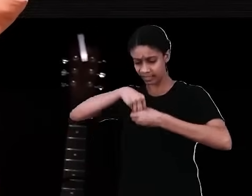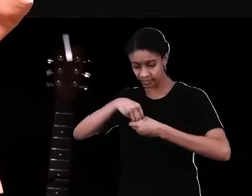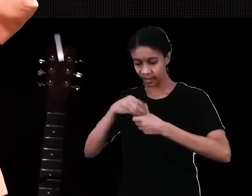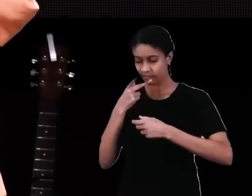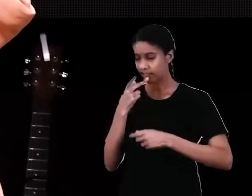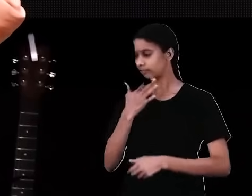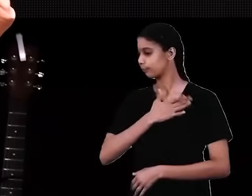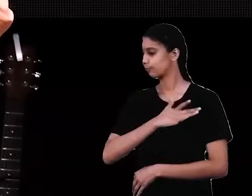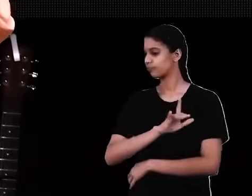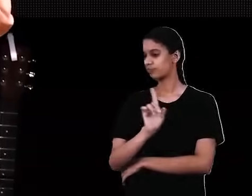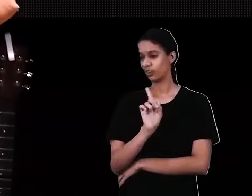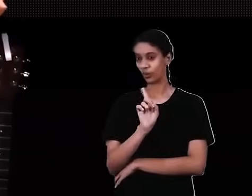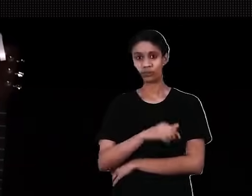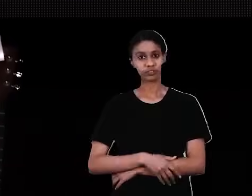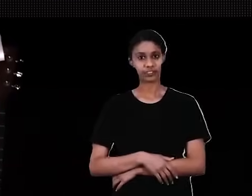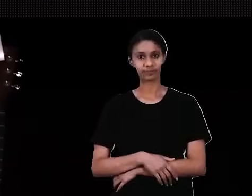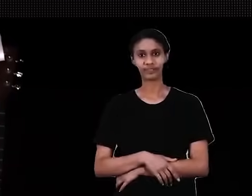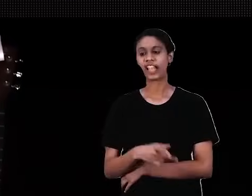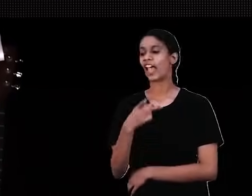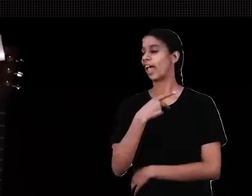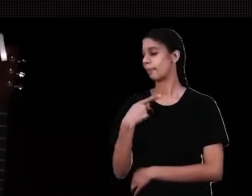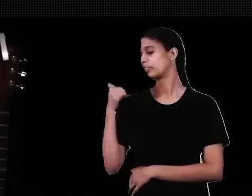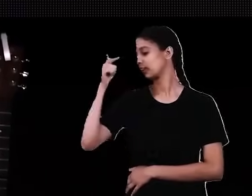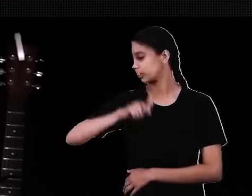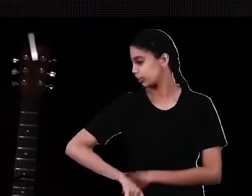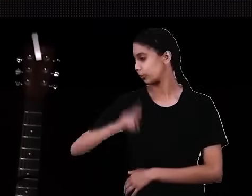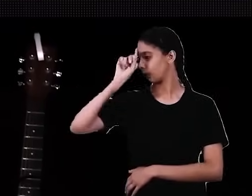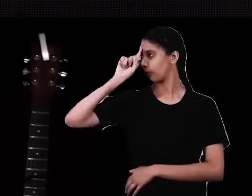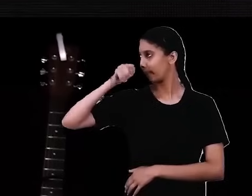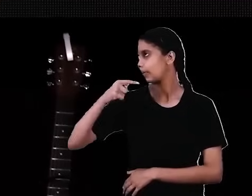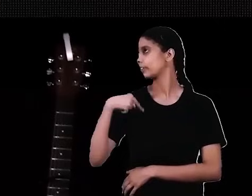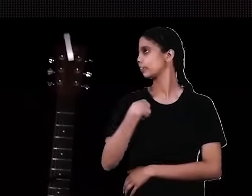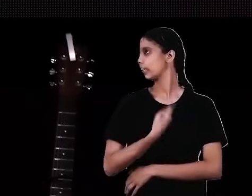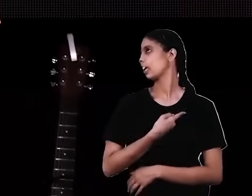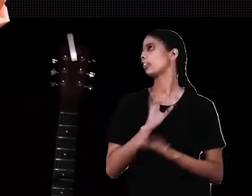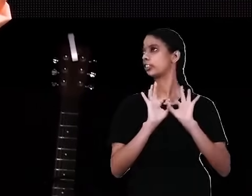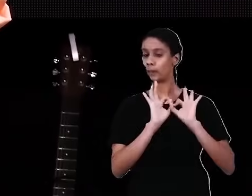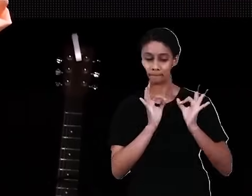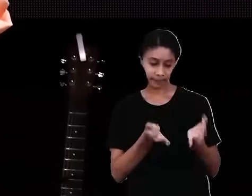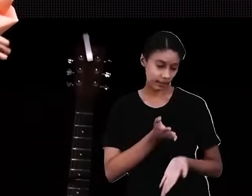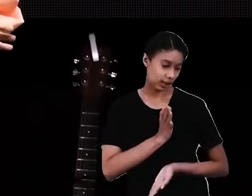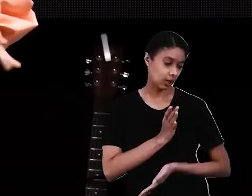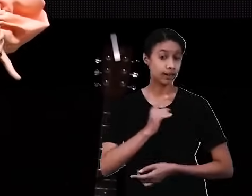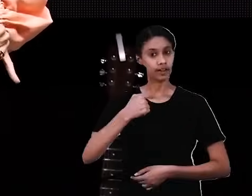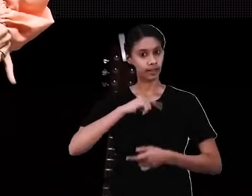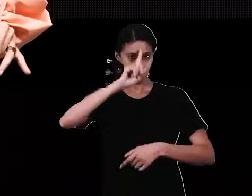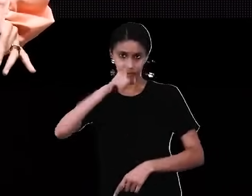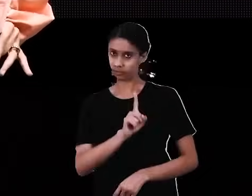gostei. Lá vem a pastora de novo, mandando a gente ser manso e humilde de coração. Não sou eu que tô mandando, não é